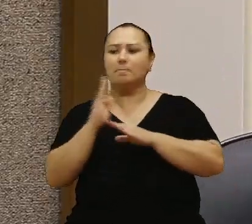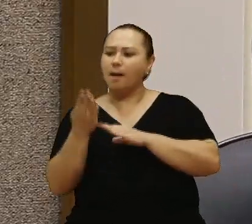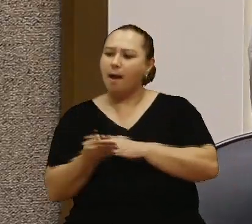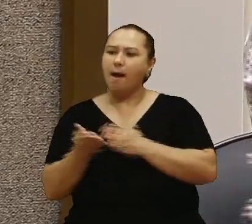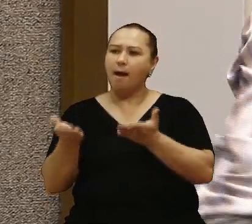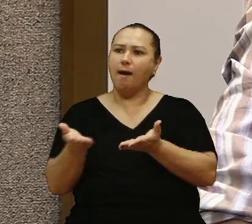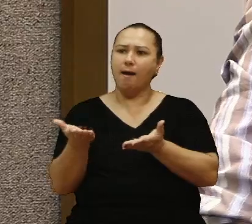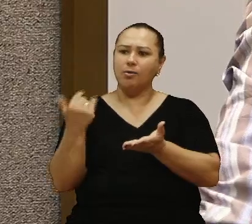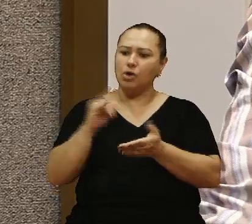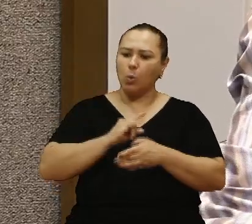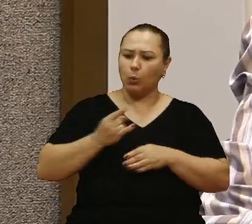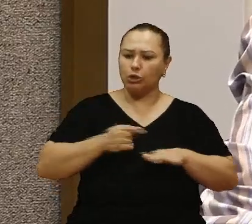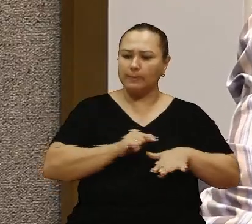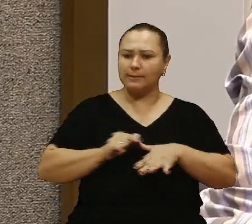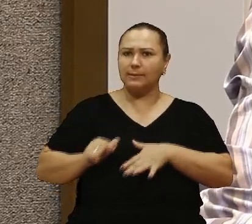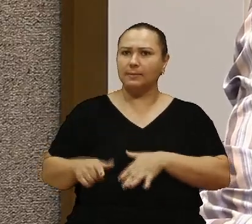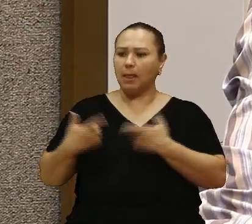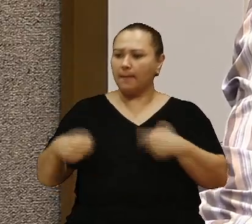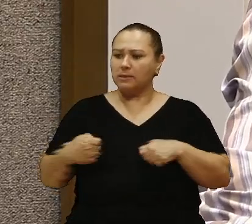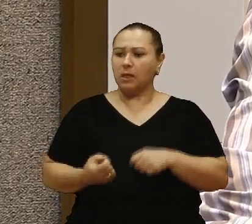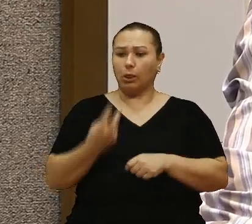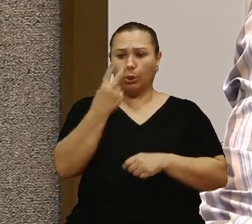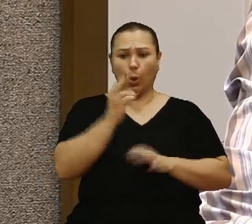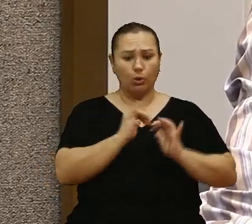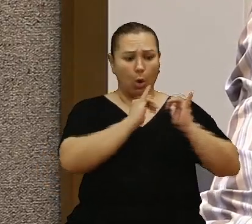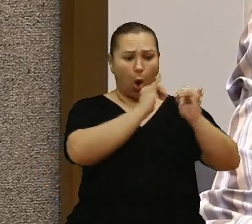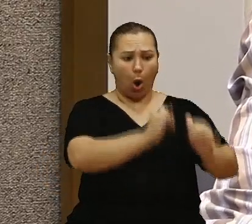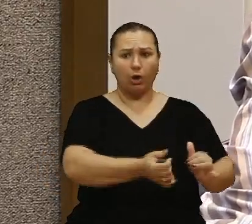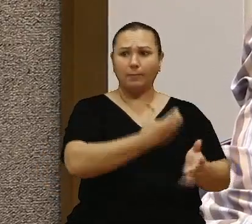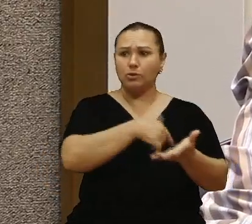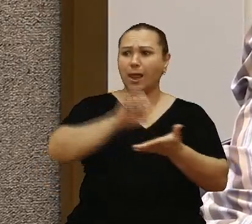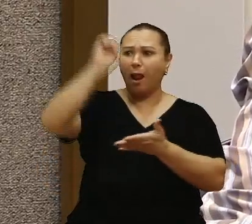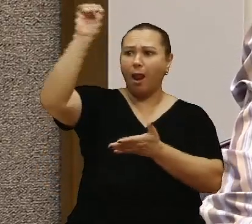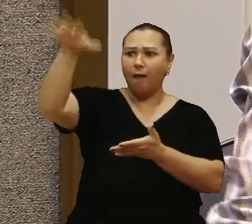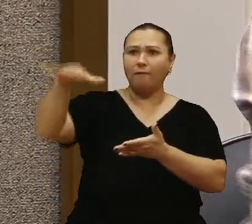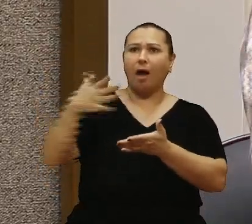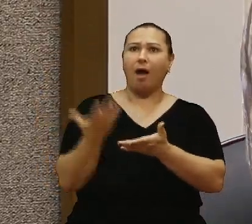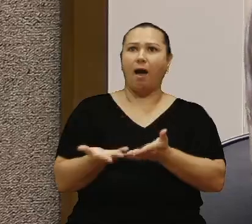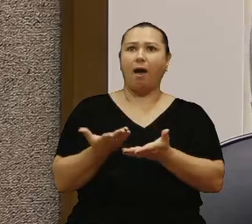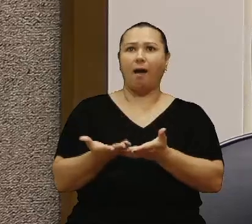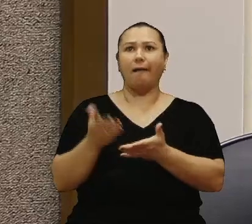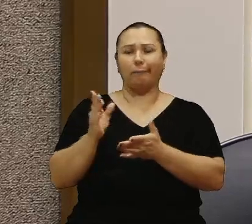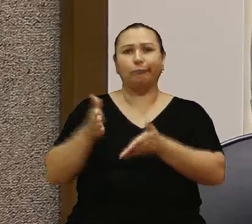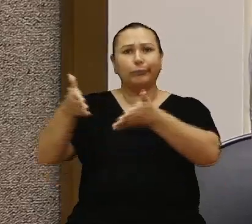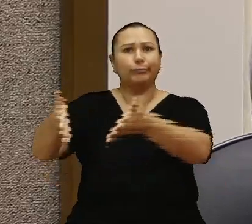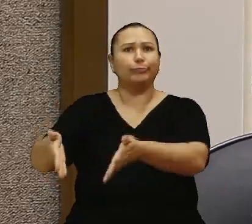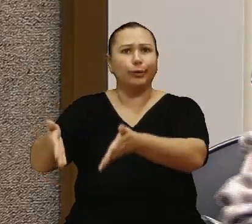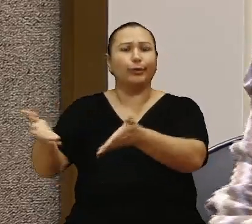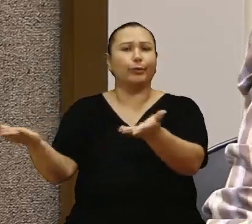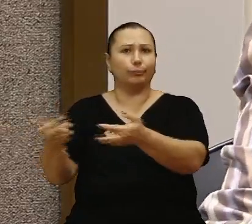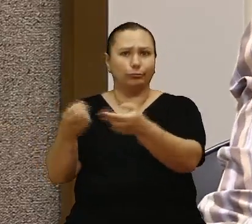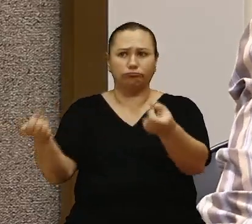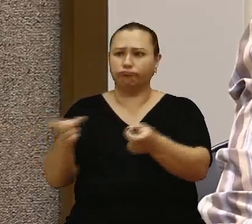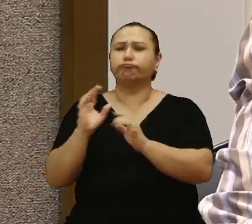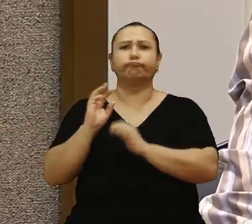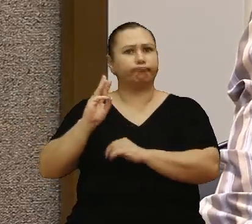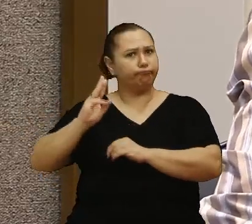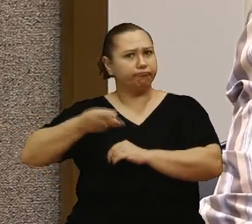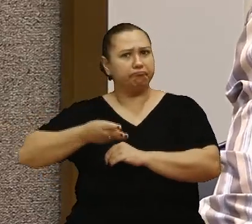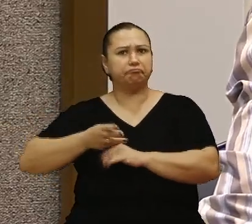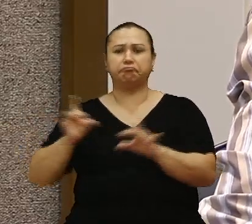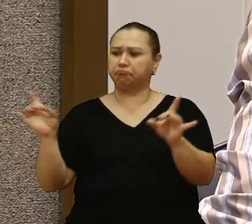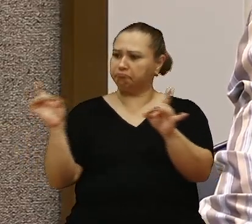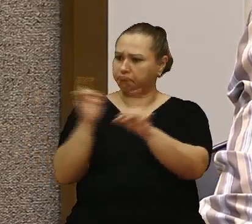última semana precisei de 2 ônibus para levar 2 velórios e foi prontamente